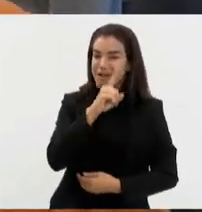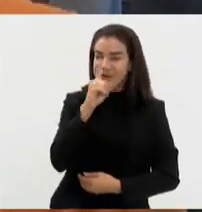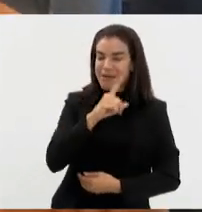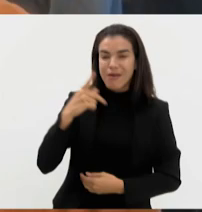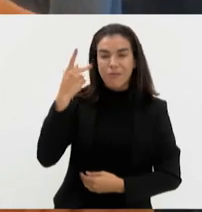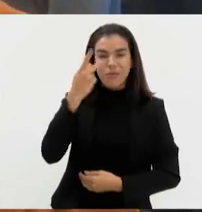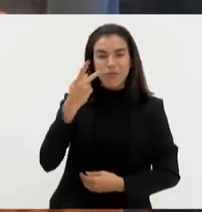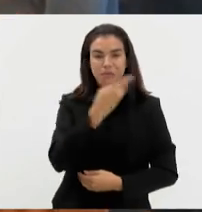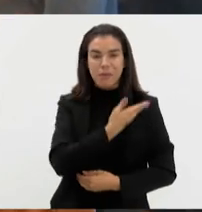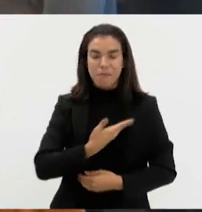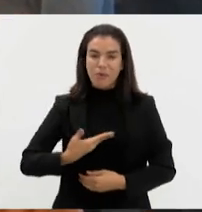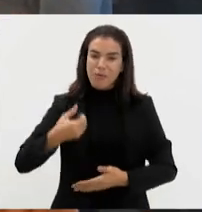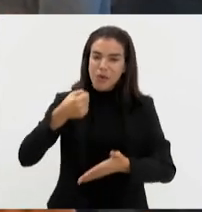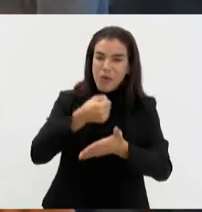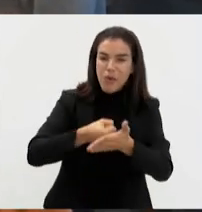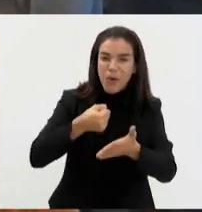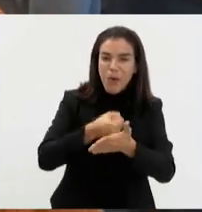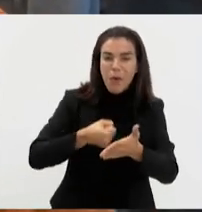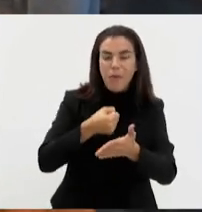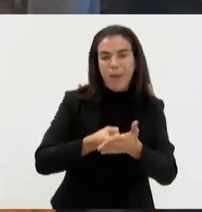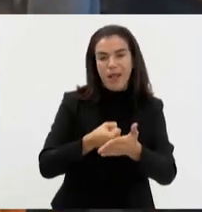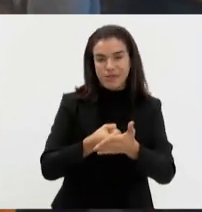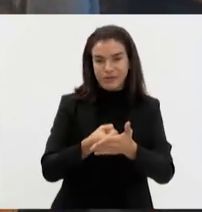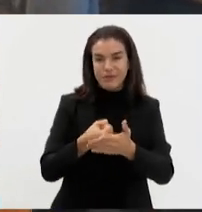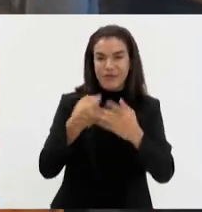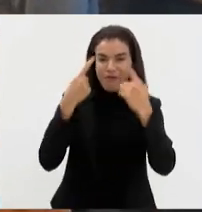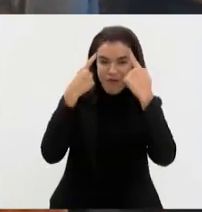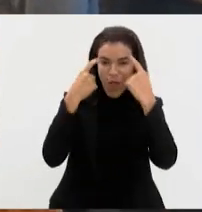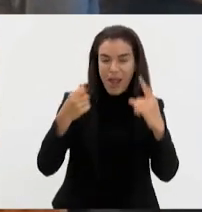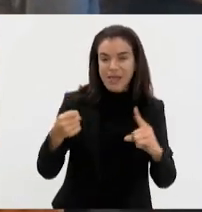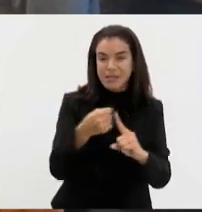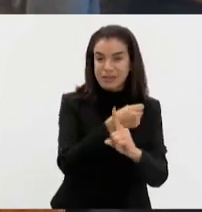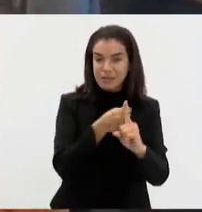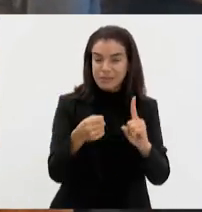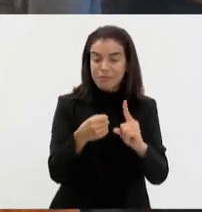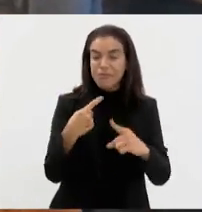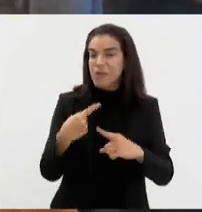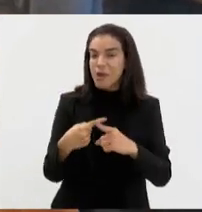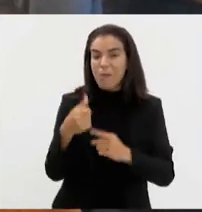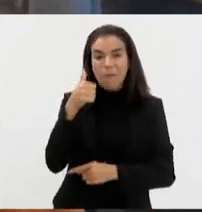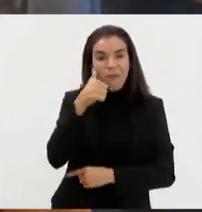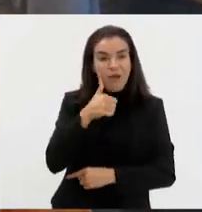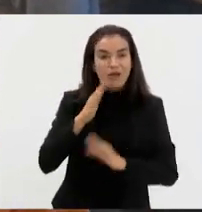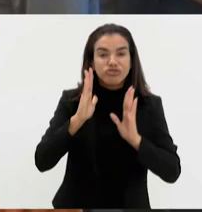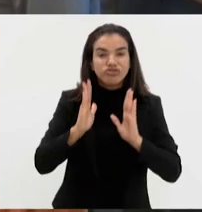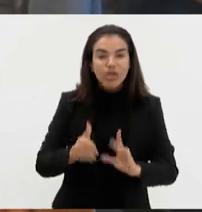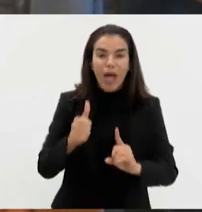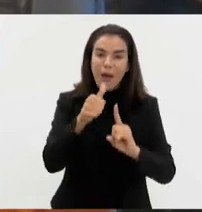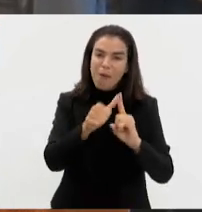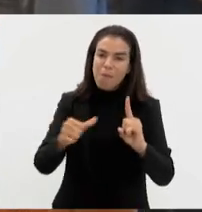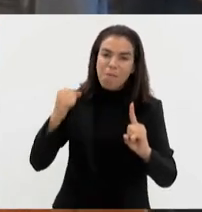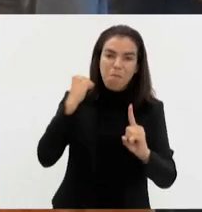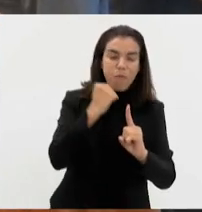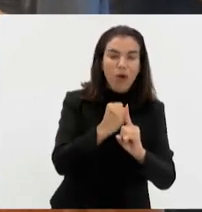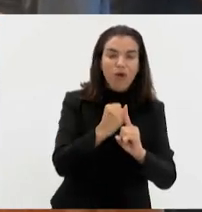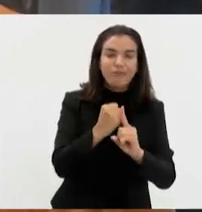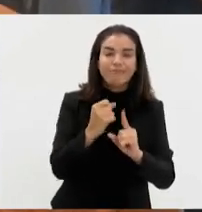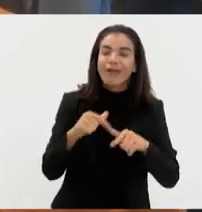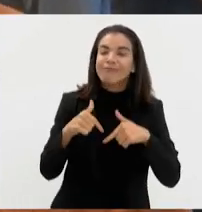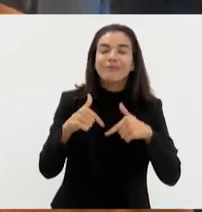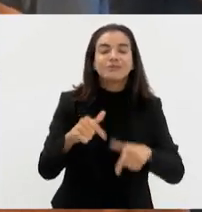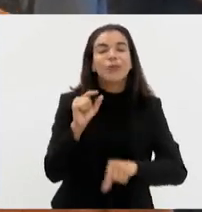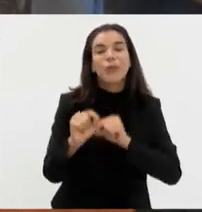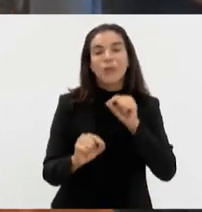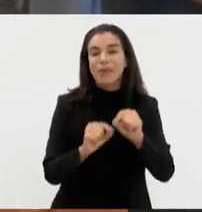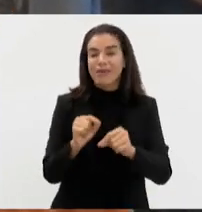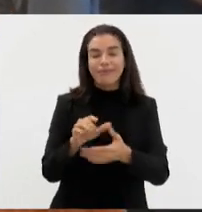públicas de combate à violência contra a mulher. Porque depois que essa mulher foi assassinada, muito pouco tem a se fazer. Então a